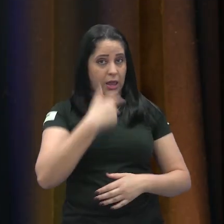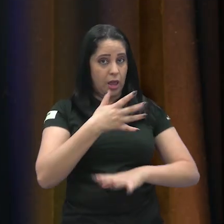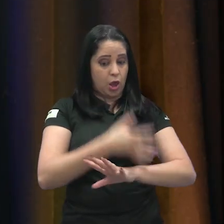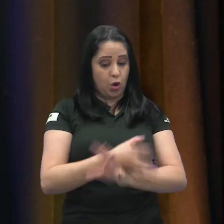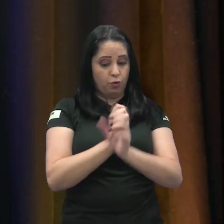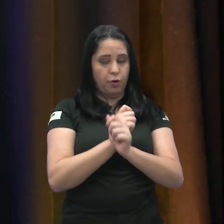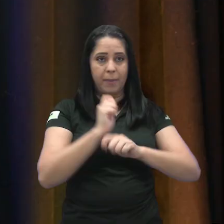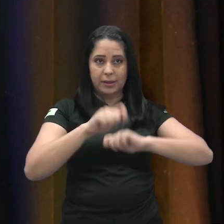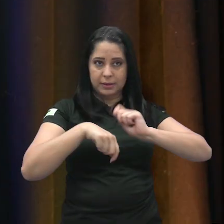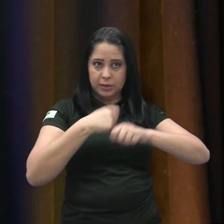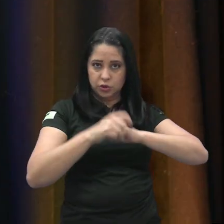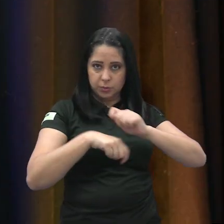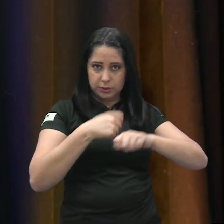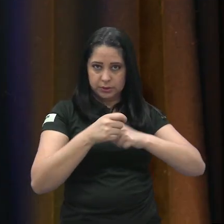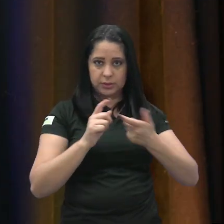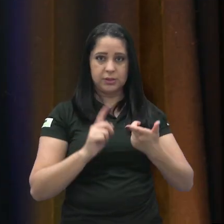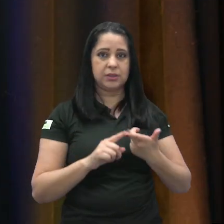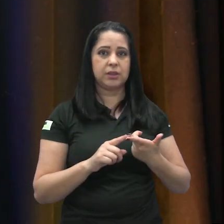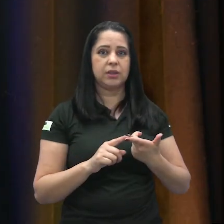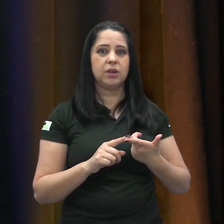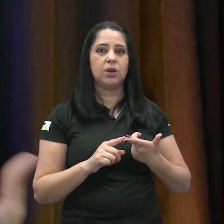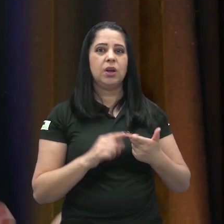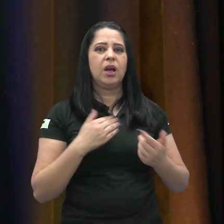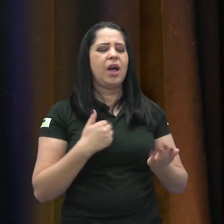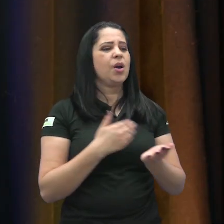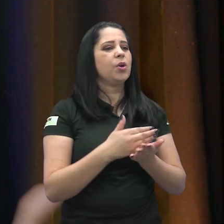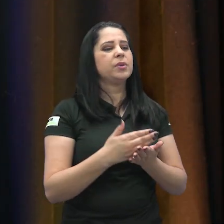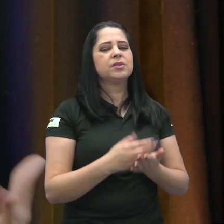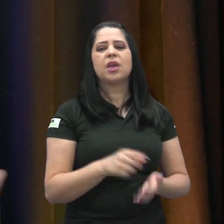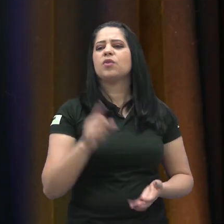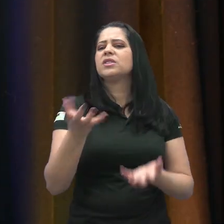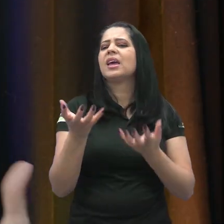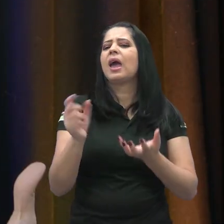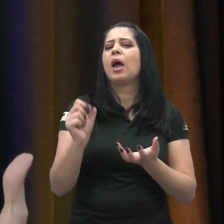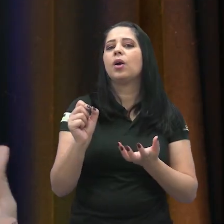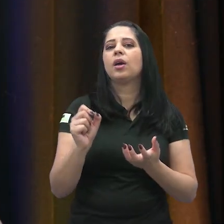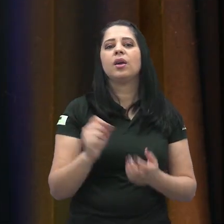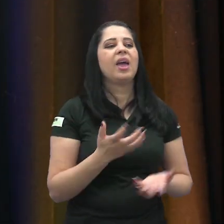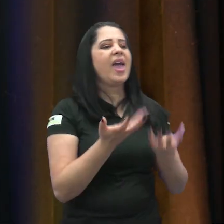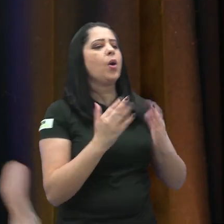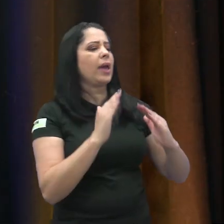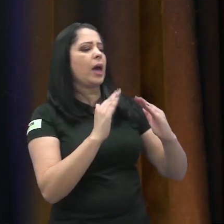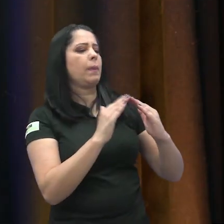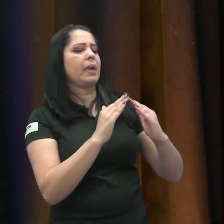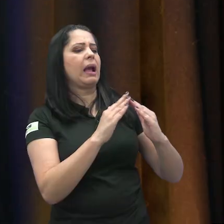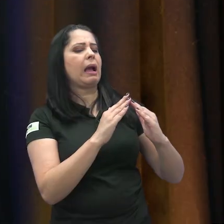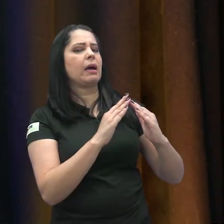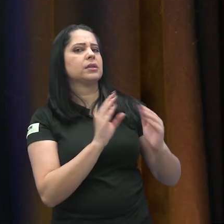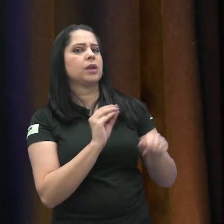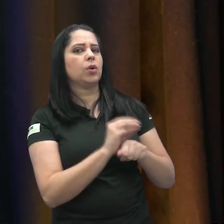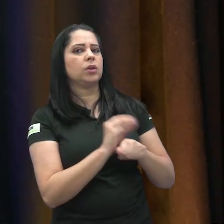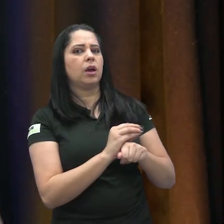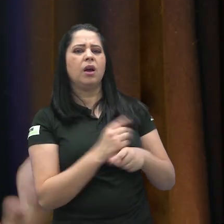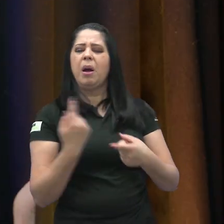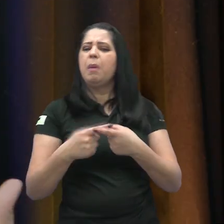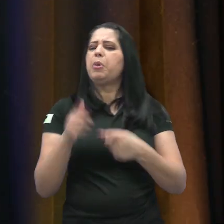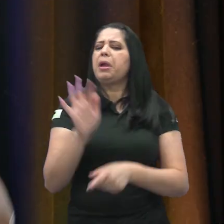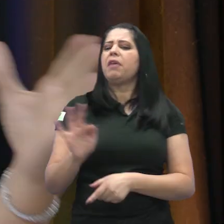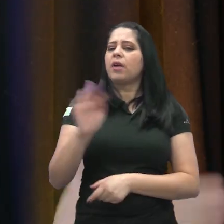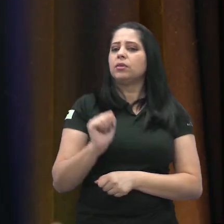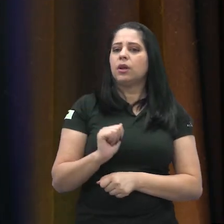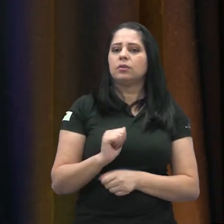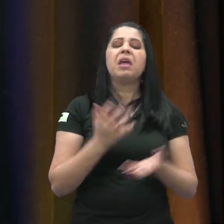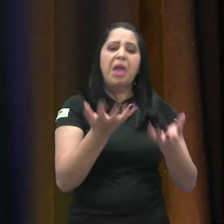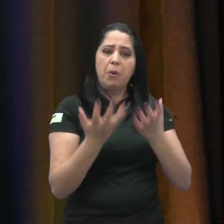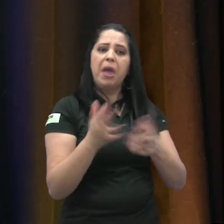formação acadêmica, né, é administração. E quando eu comecei, eles falavam, o que você vai querer? Eu falava, eu quero ser dona de casa. Então por que você está fazendo faculdade?